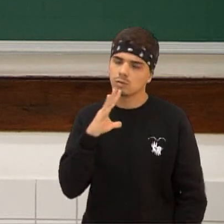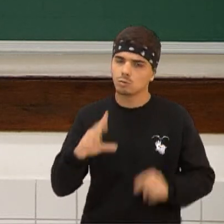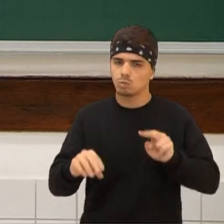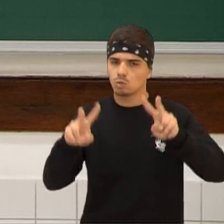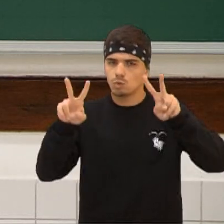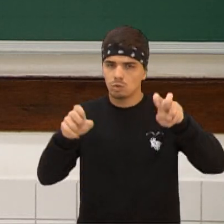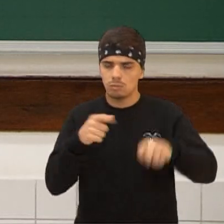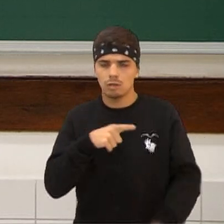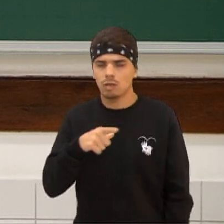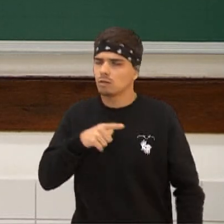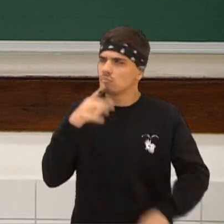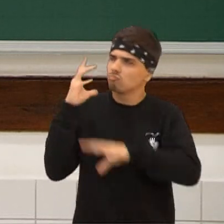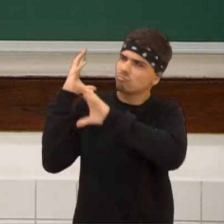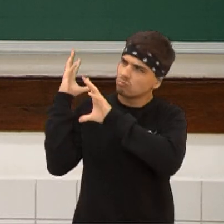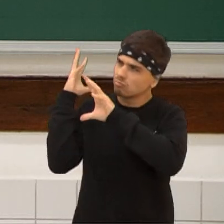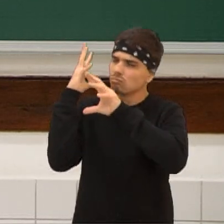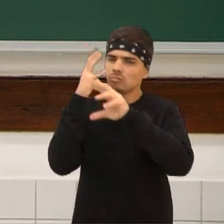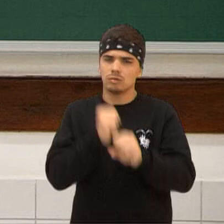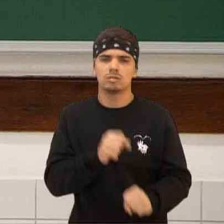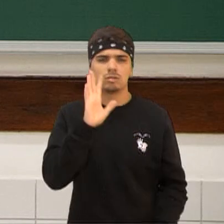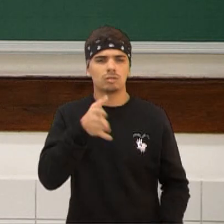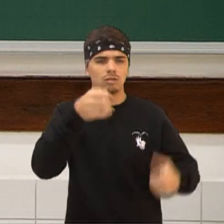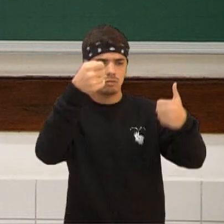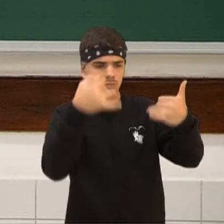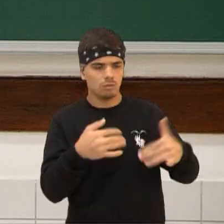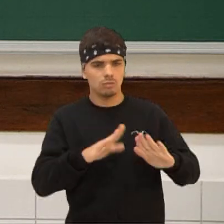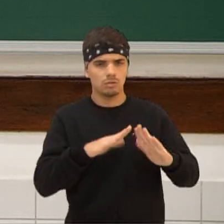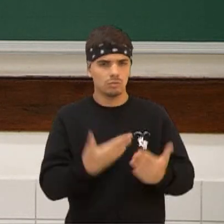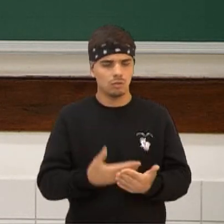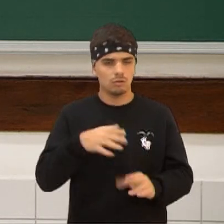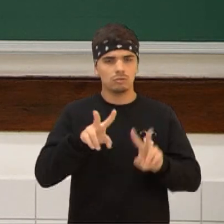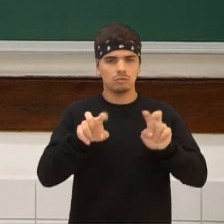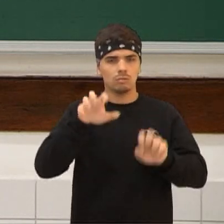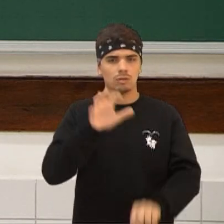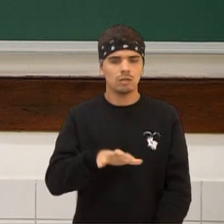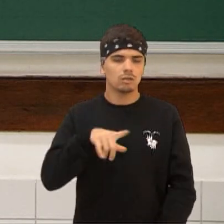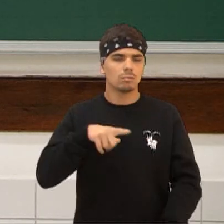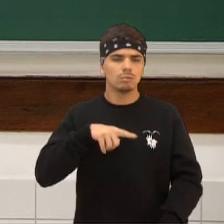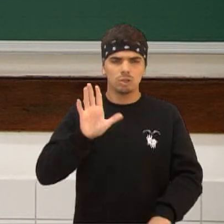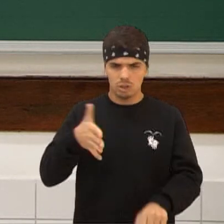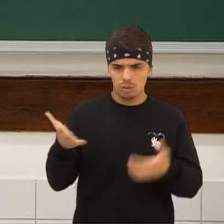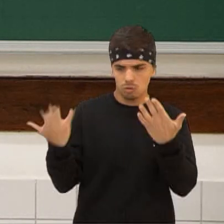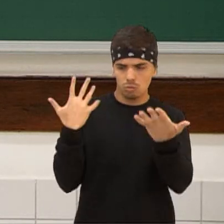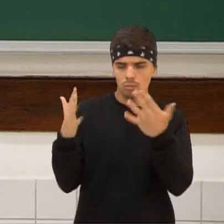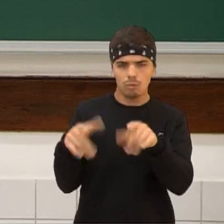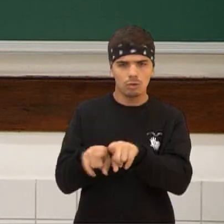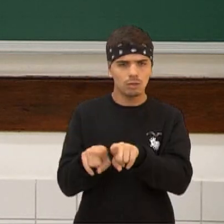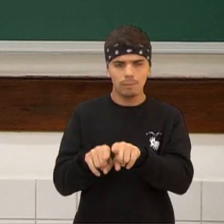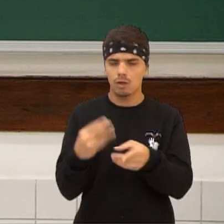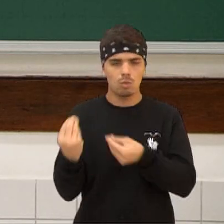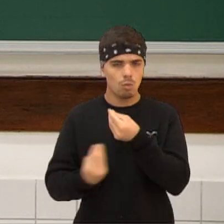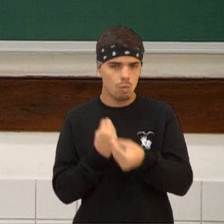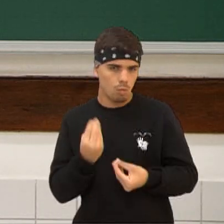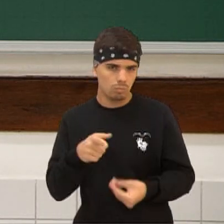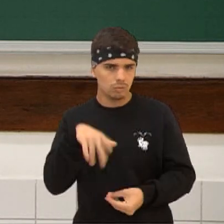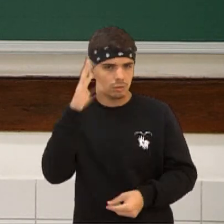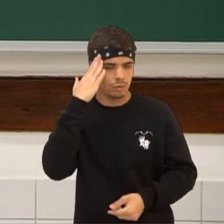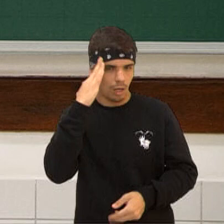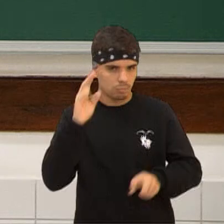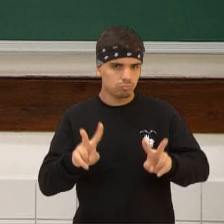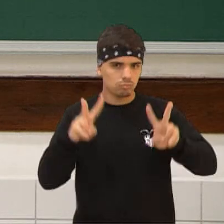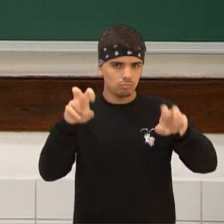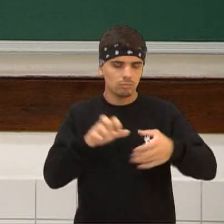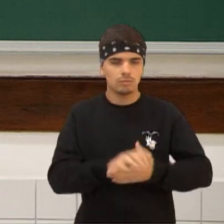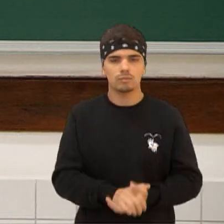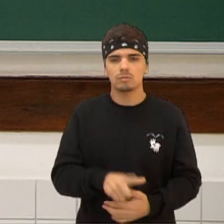quero que você puxe lá, o que você já falou sobre isso na escola? Você já comemorou? Como é que foi abordado esse assunto? O que você sabe sobre esse assunto?